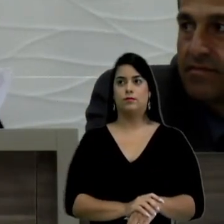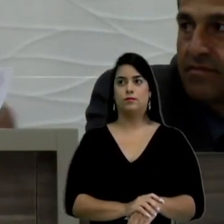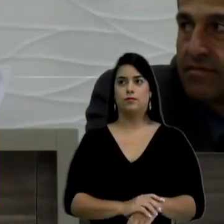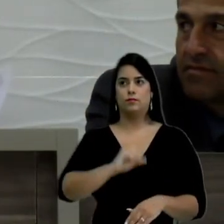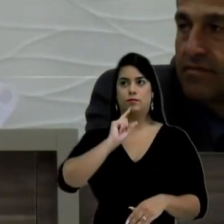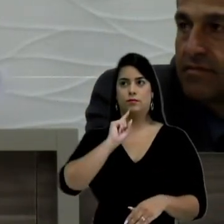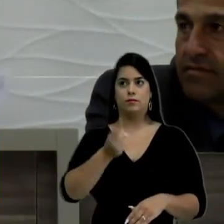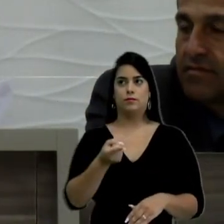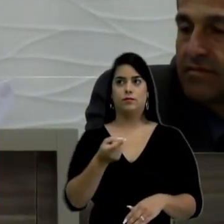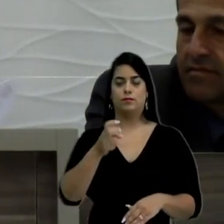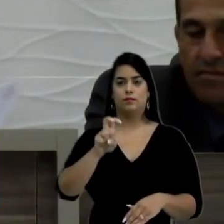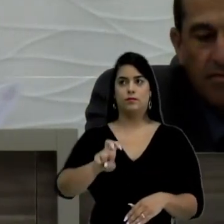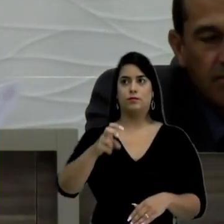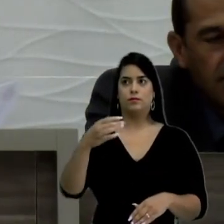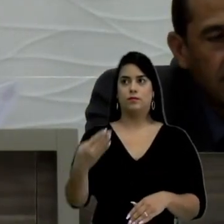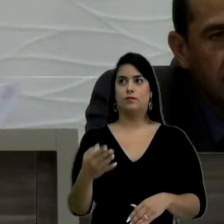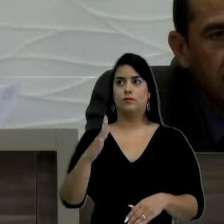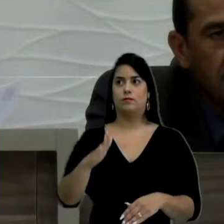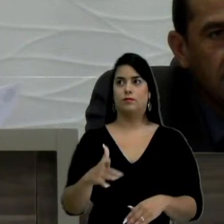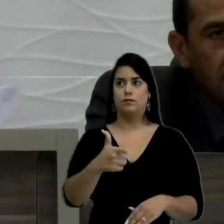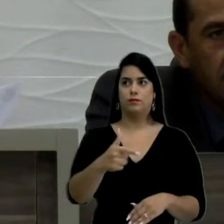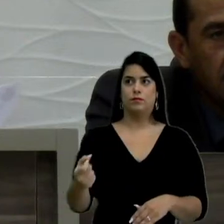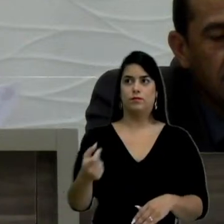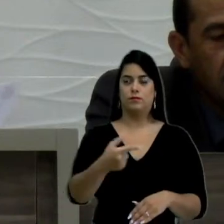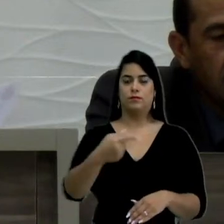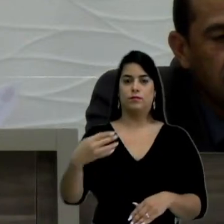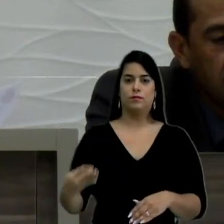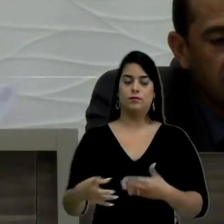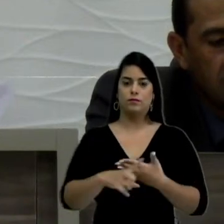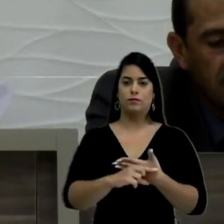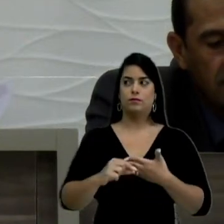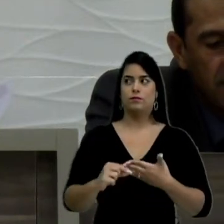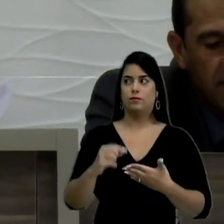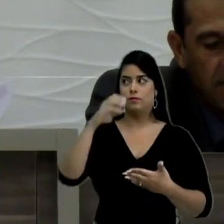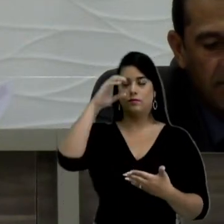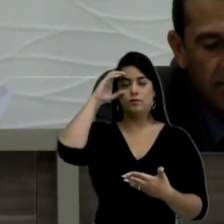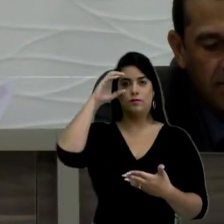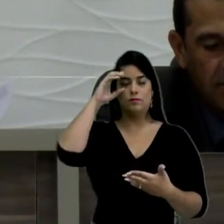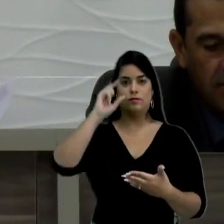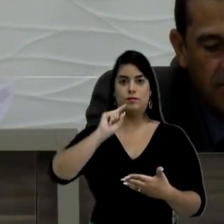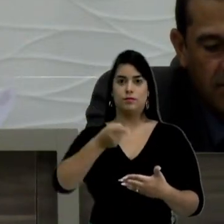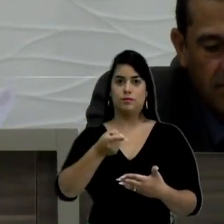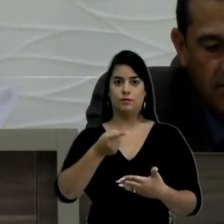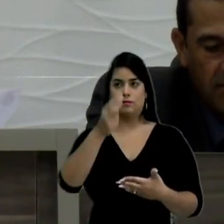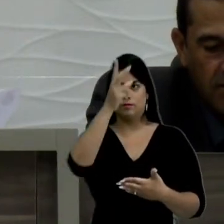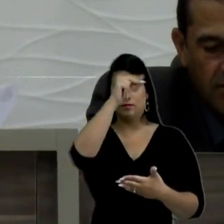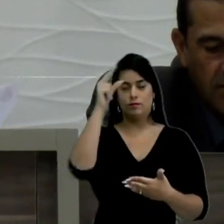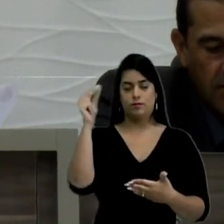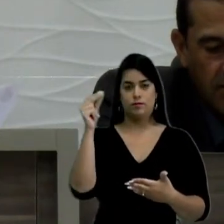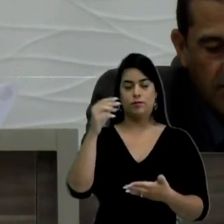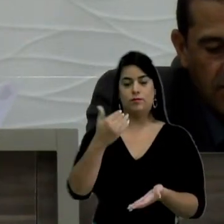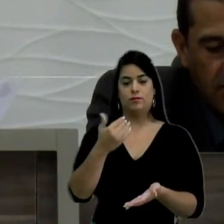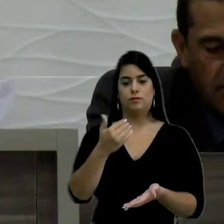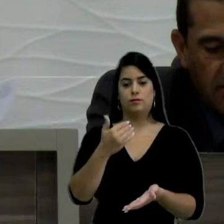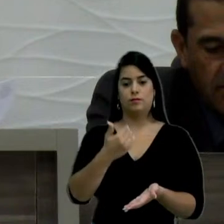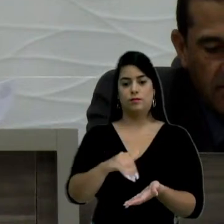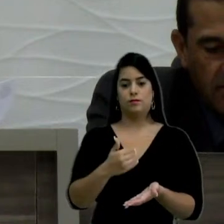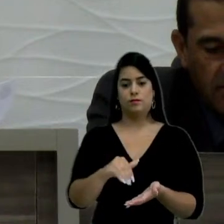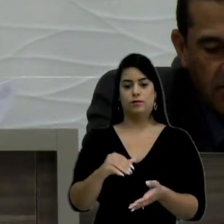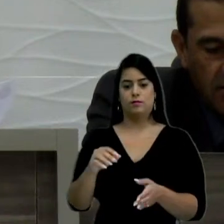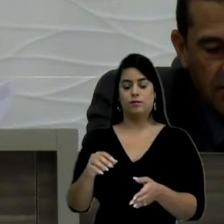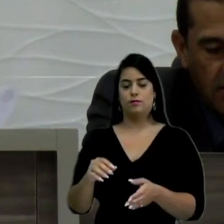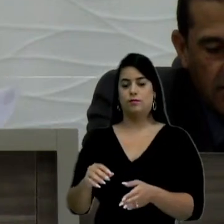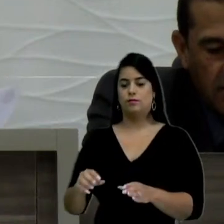Indicação número 54/2024 de autoria do vereador Cícero da Rua Nova, que indica ao prefeito que, por meio da Secretaria Municipal de Desenvolvimento Rural